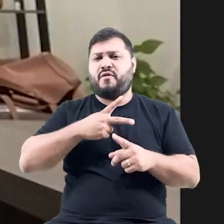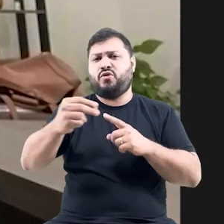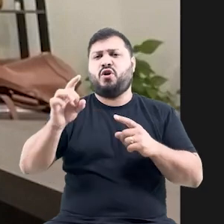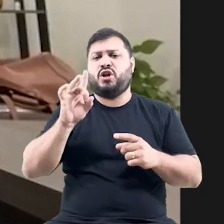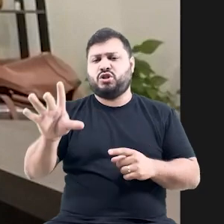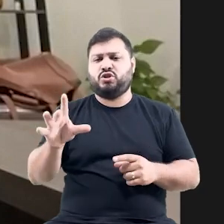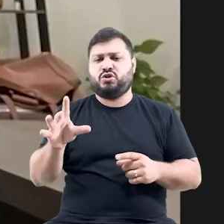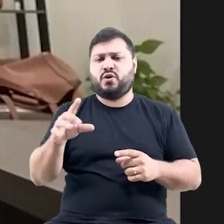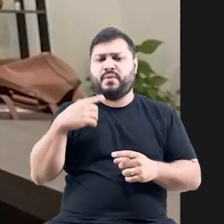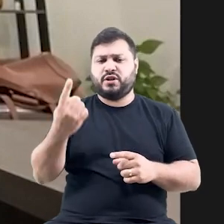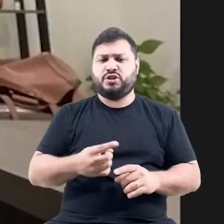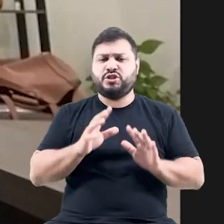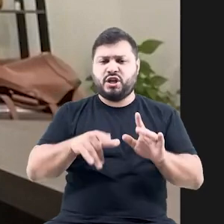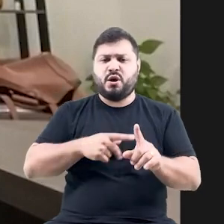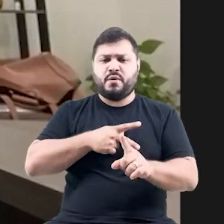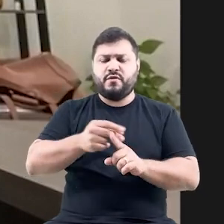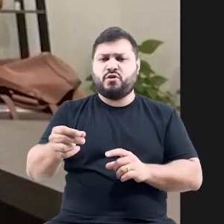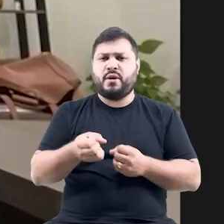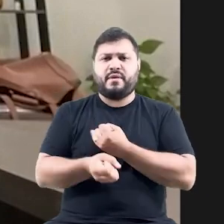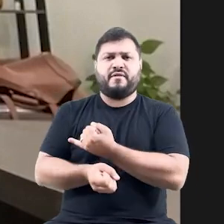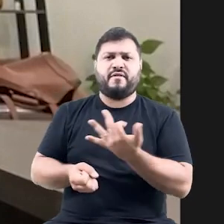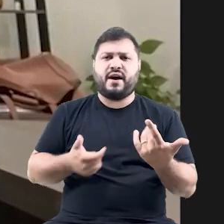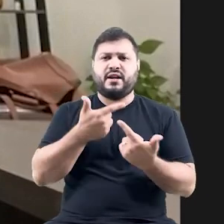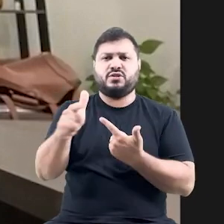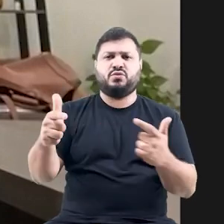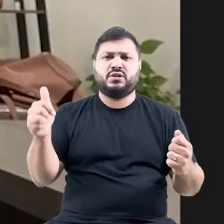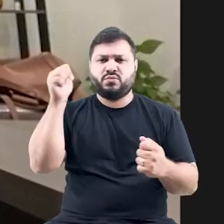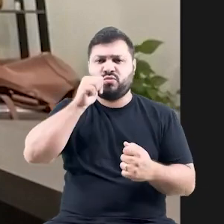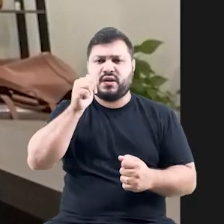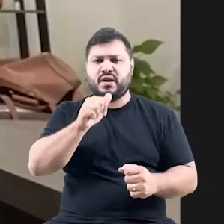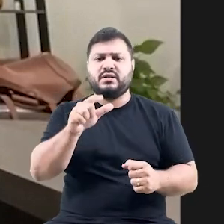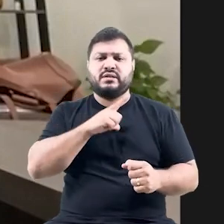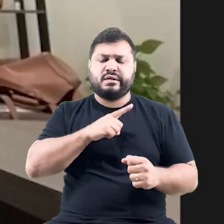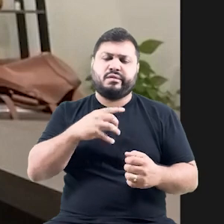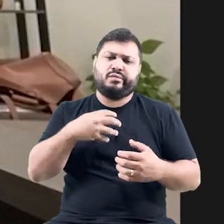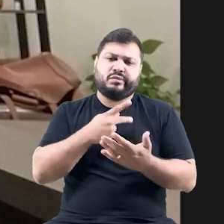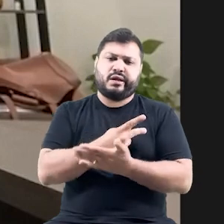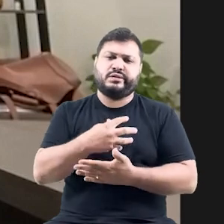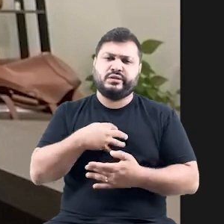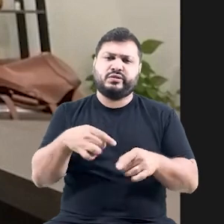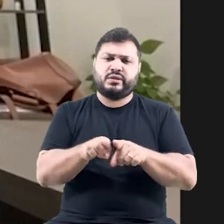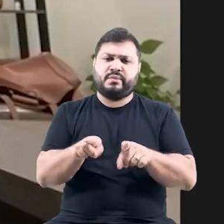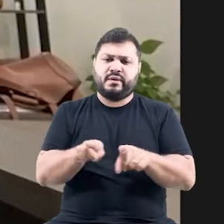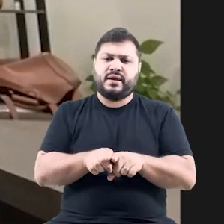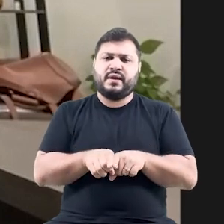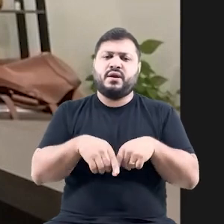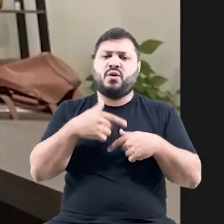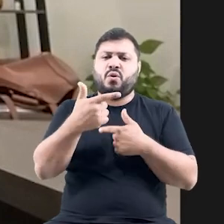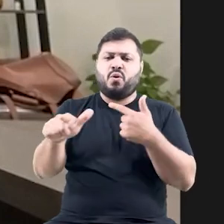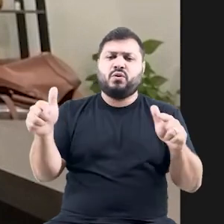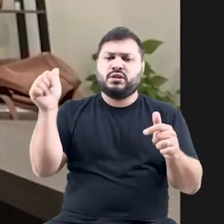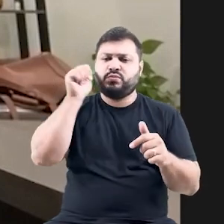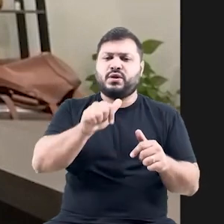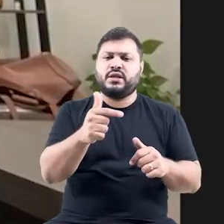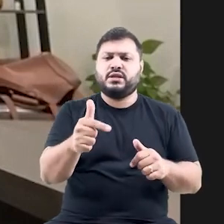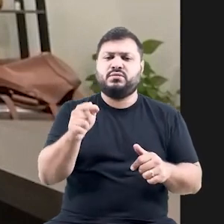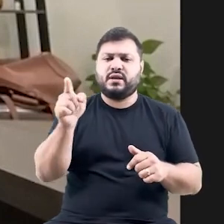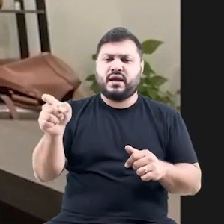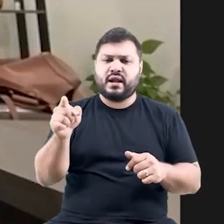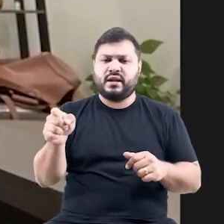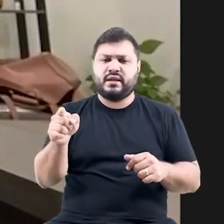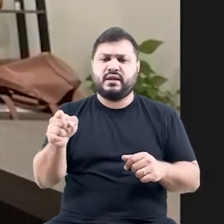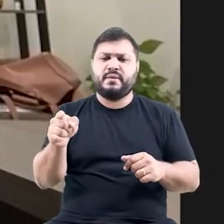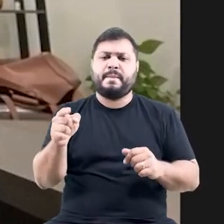foi uma vitória somente para a gente, é uma vitória para tantas outras mulheres que passam por essa situação, né? Tantas outras mulheres que não têm ali